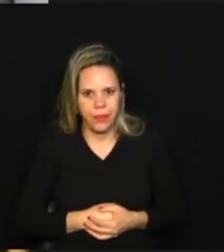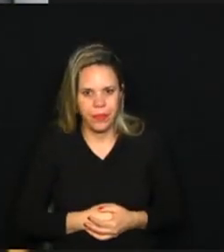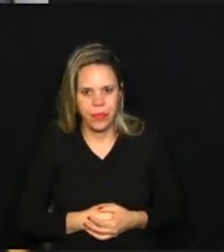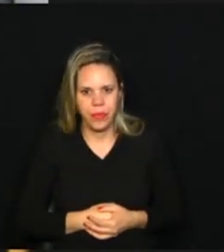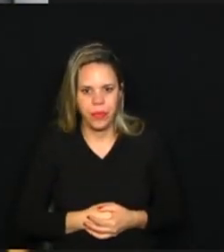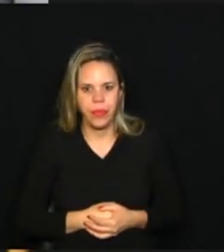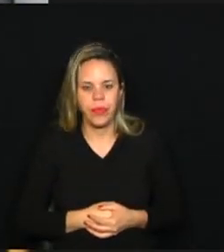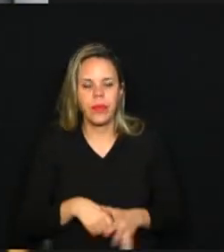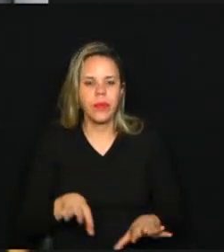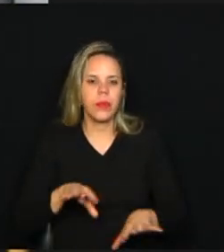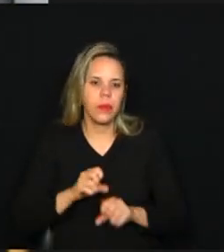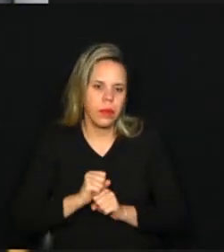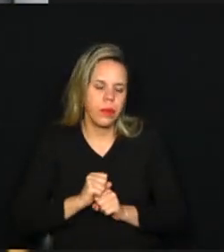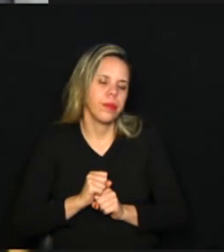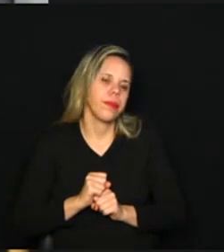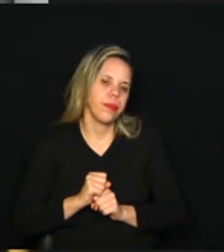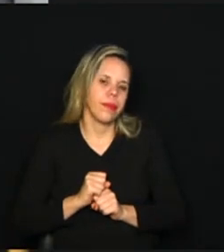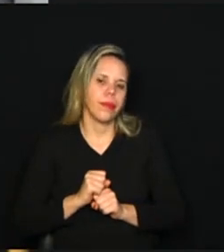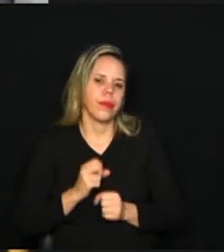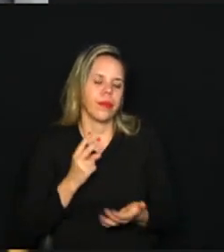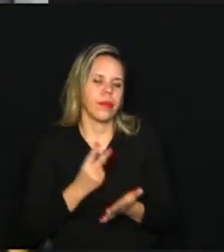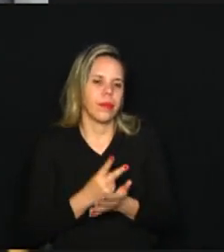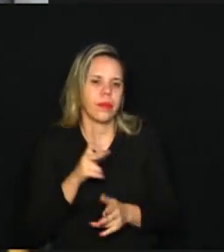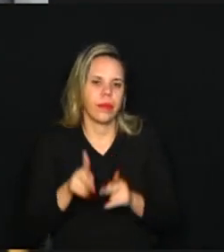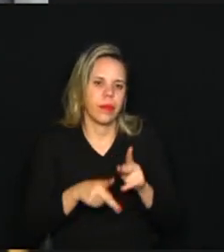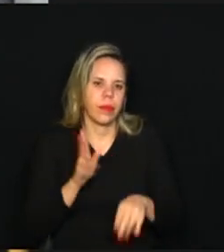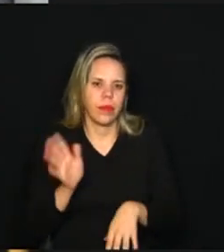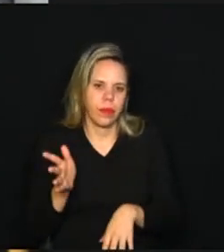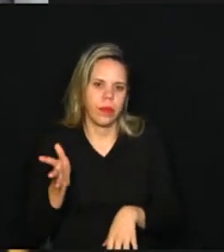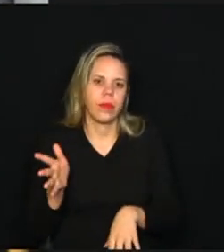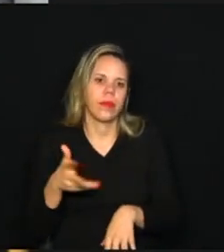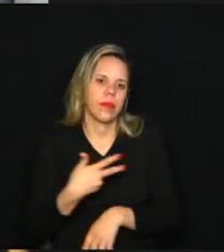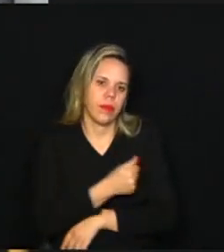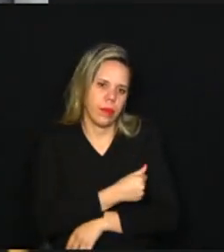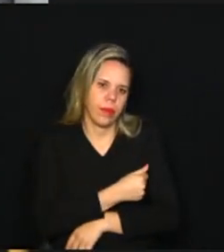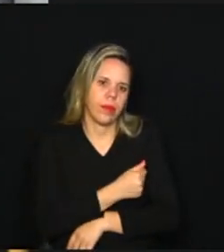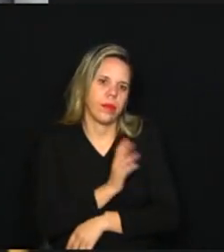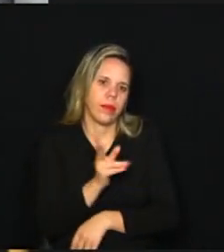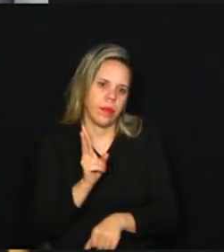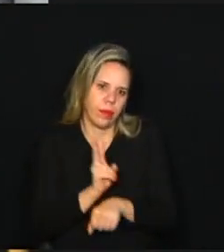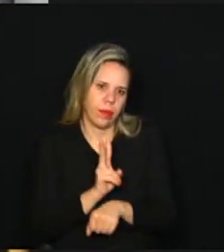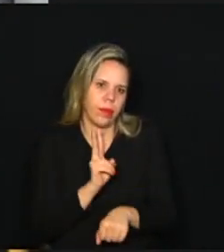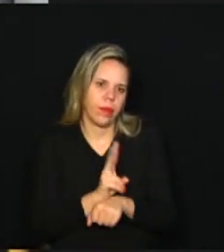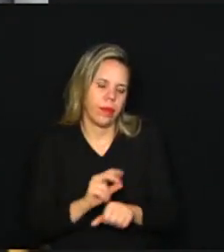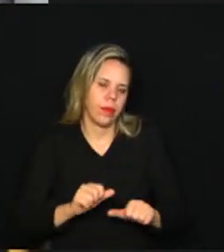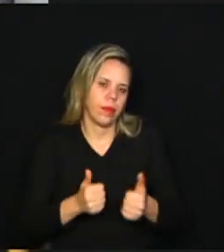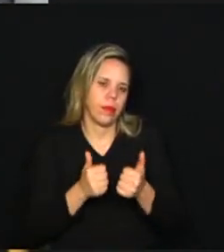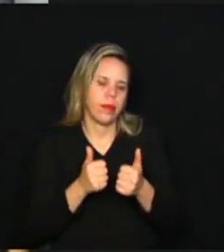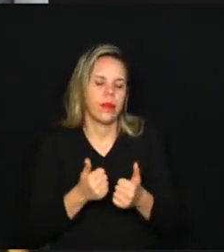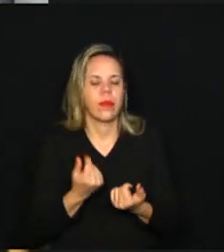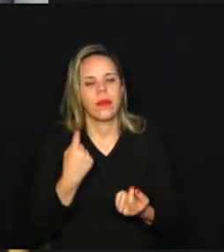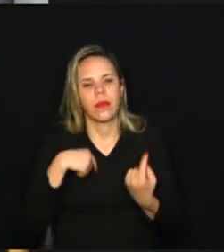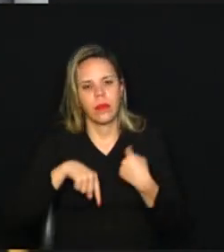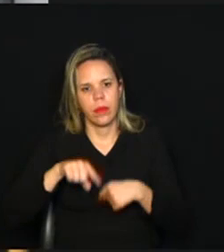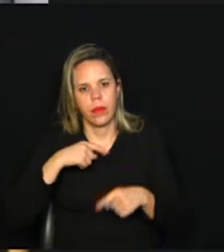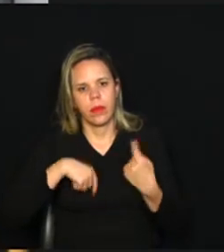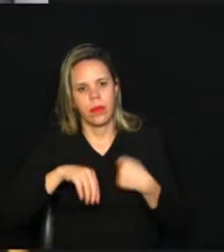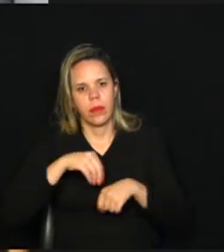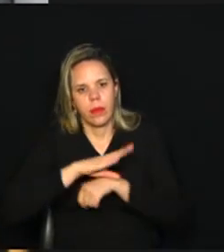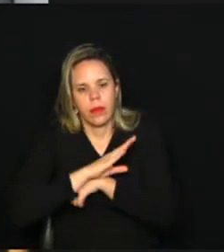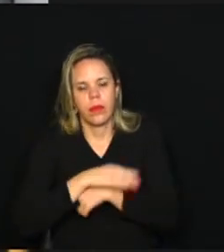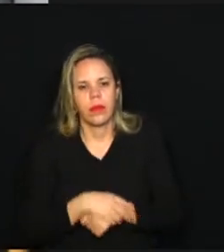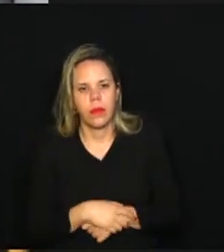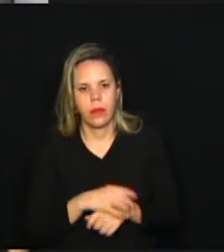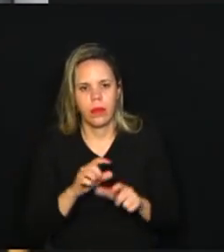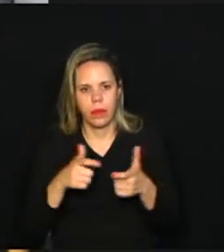ser infectada, né, mesmo por pessoas vacinadas que estariam positivos, e aí eles vão ser, né, na